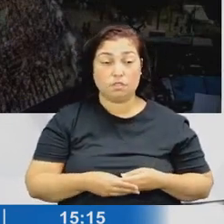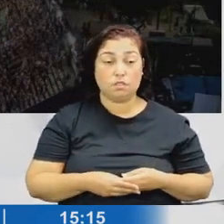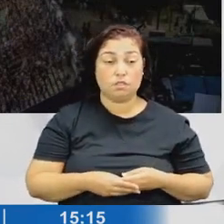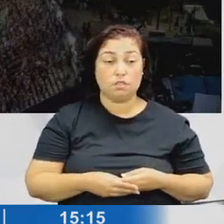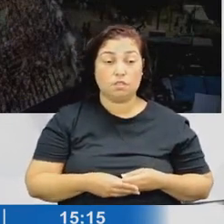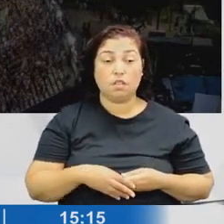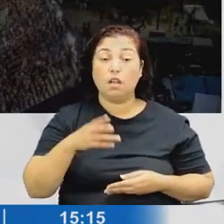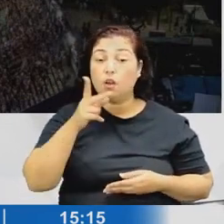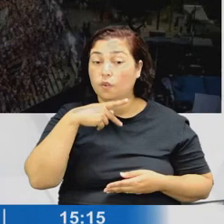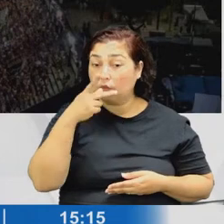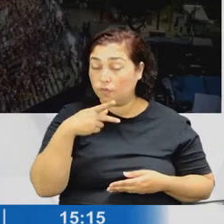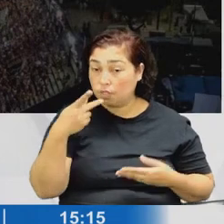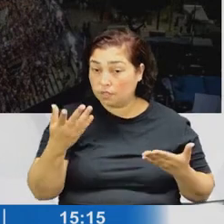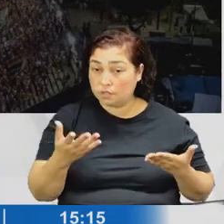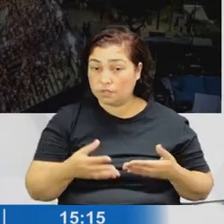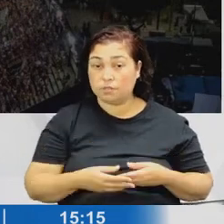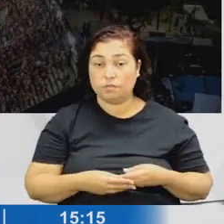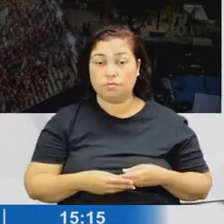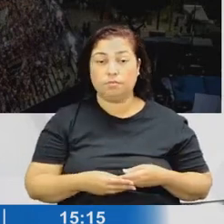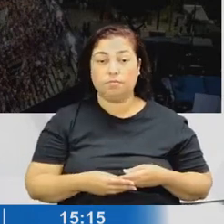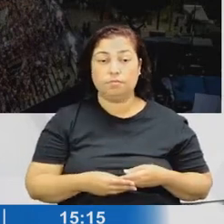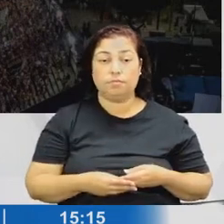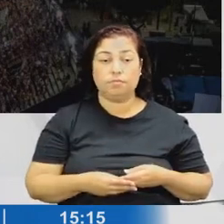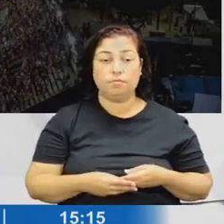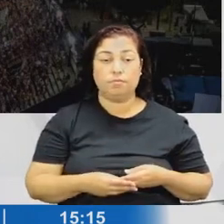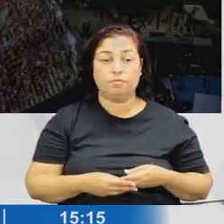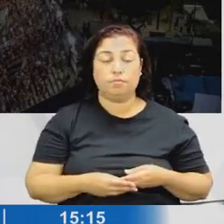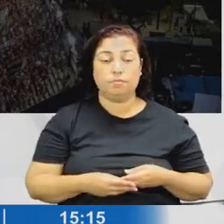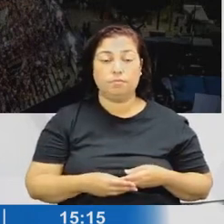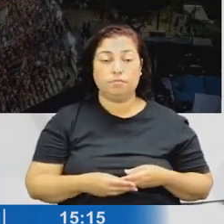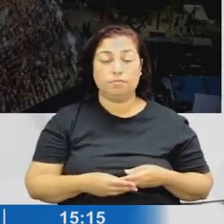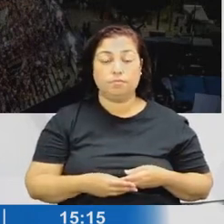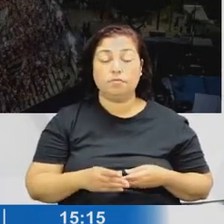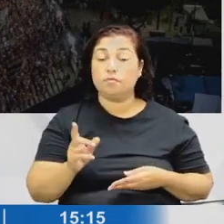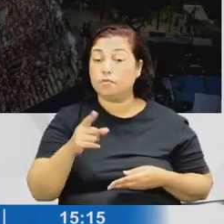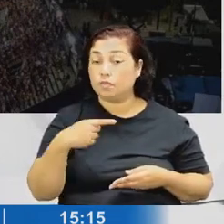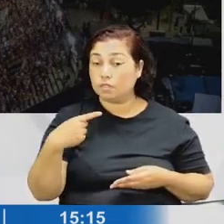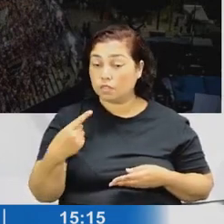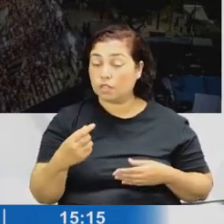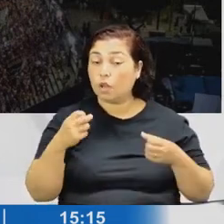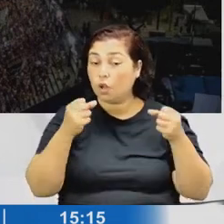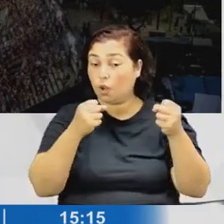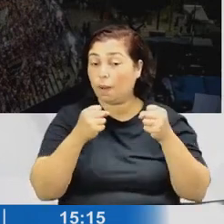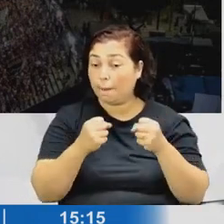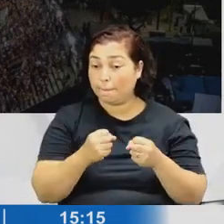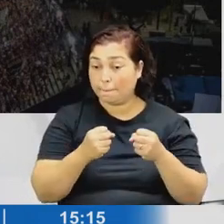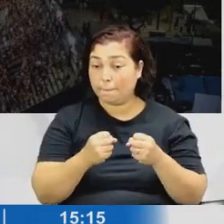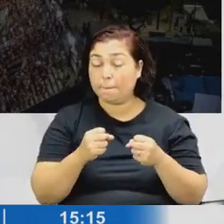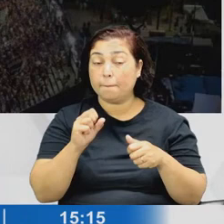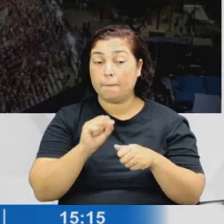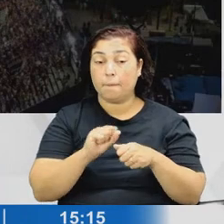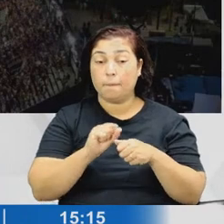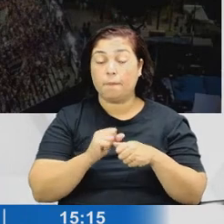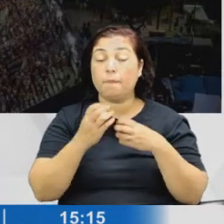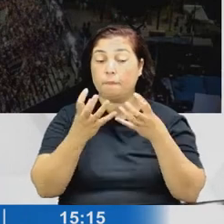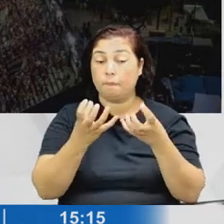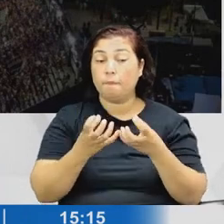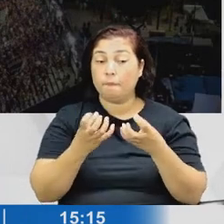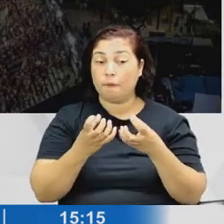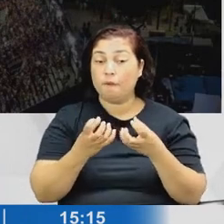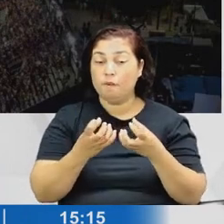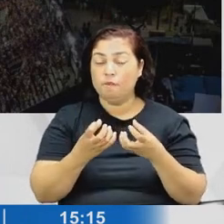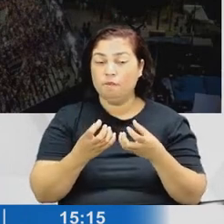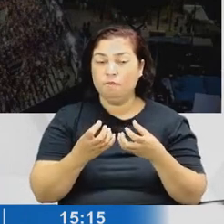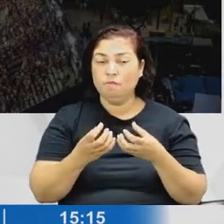para contar o enredo do Zeca Pagodinho a gente pode fatiar isso como a gente quiser dentro do mandato você pode pegar